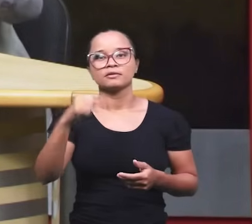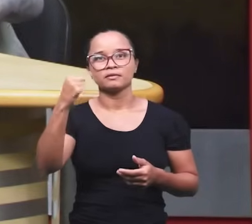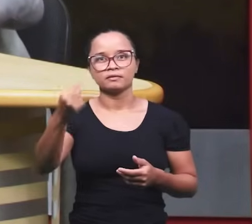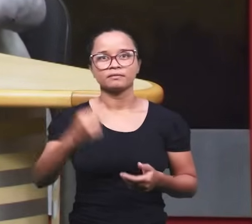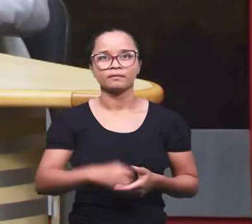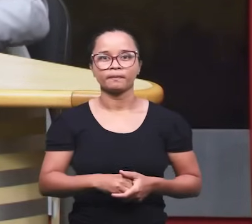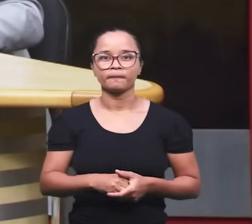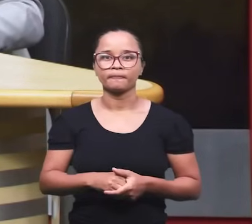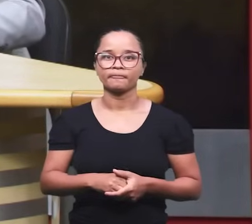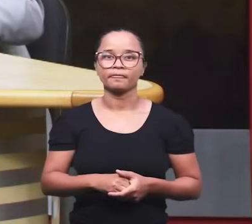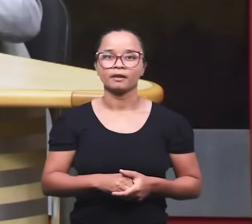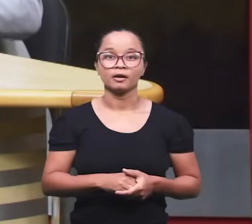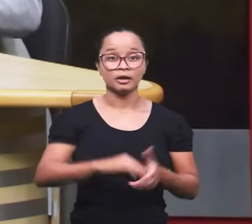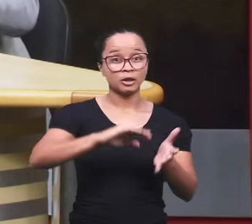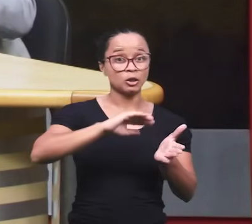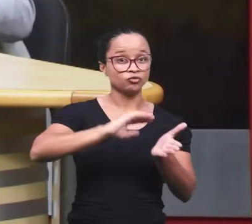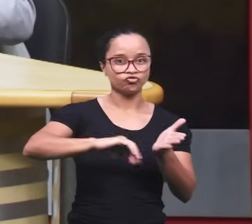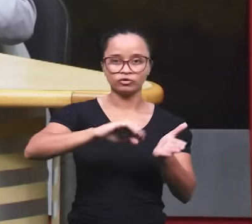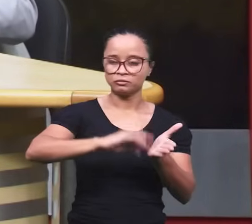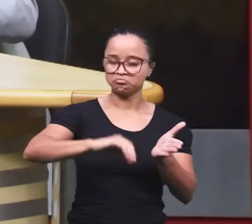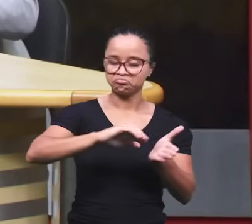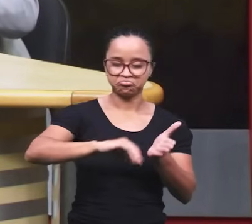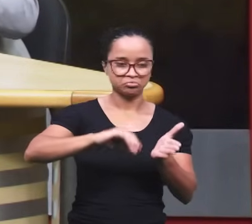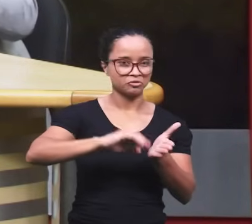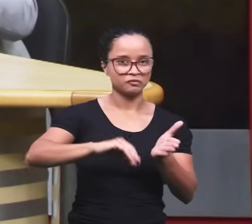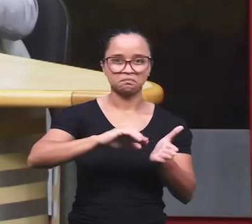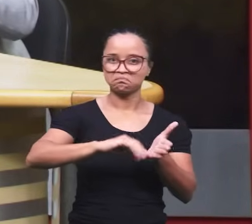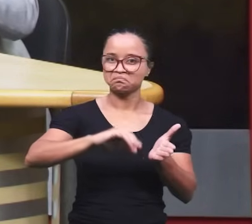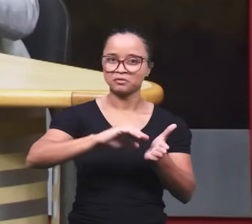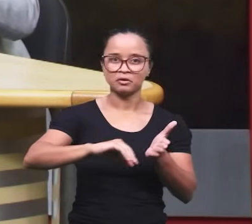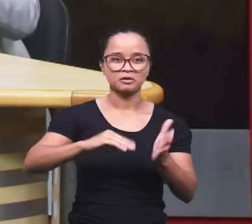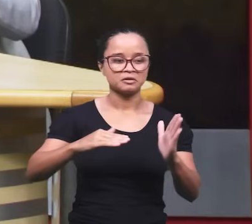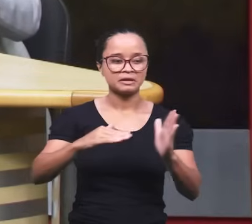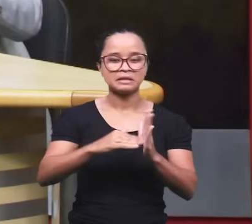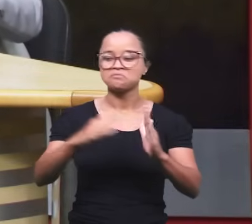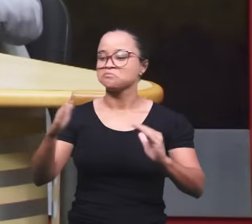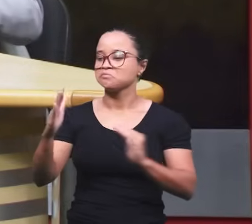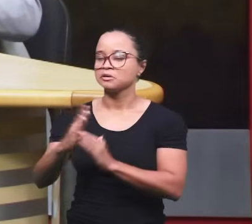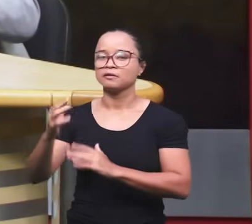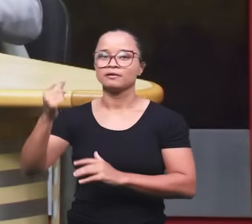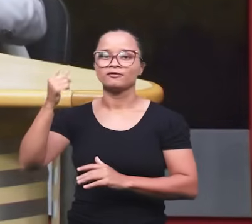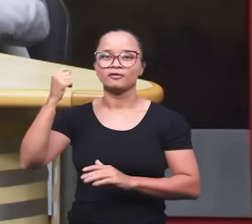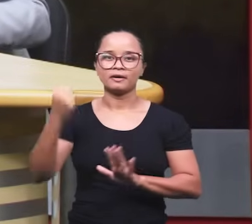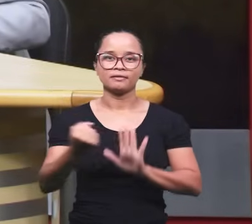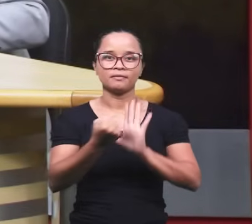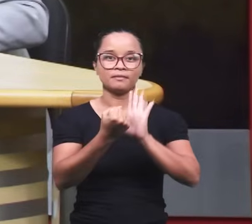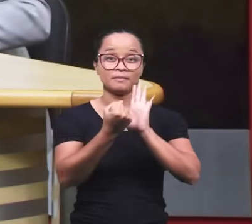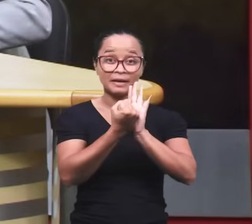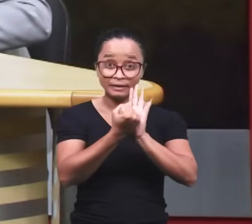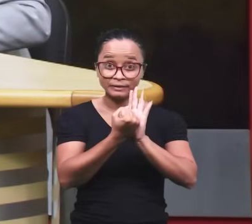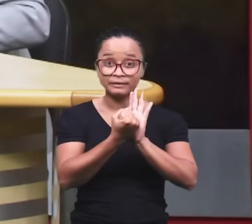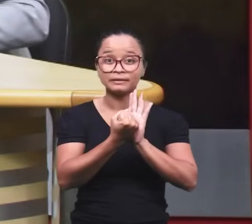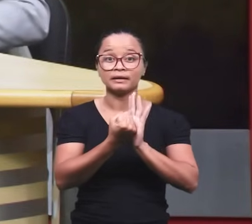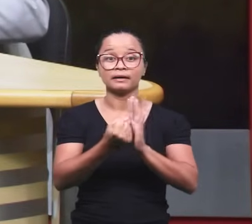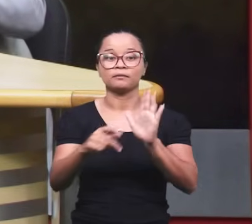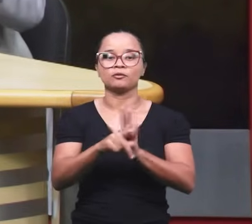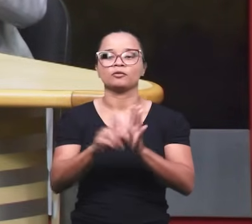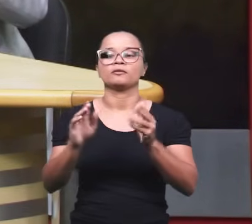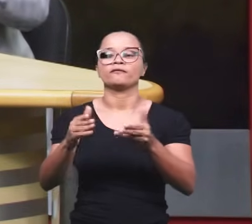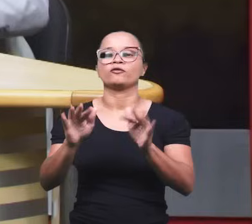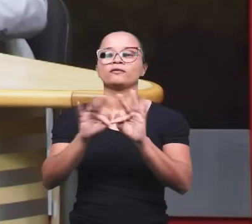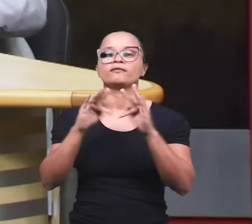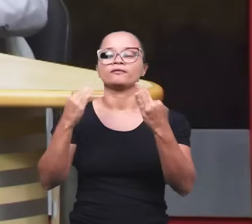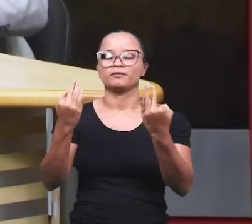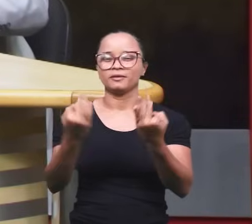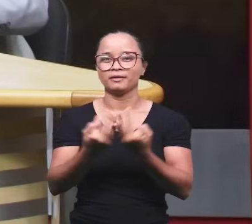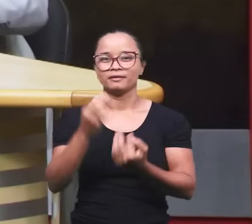e para a próxima semana não removas ah os Marcos ou os limites antigos aplicado